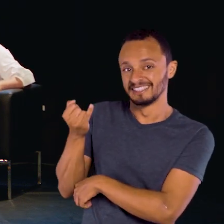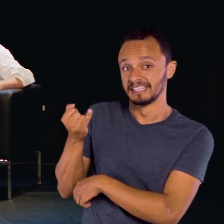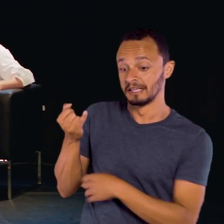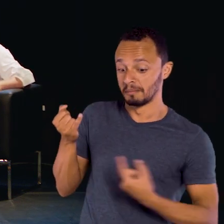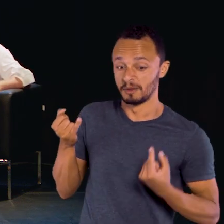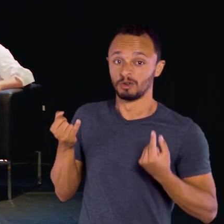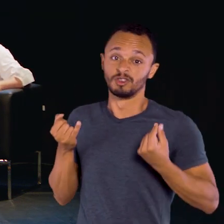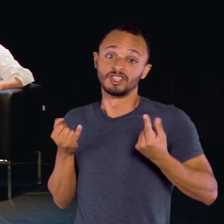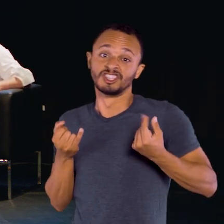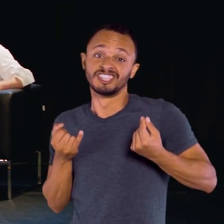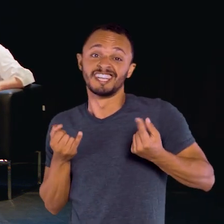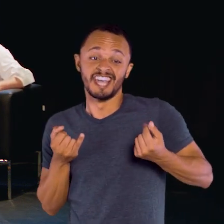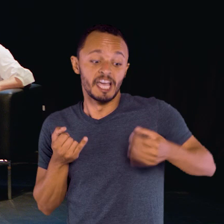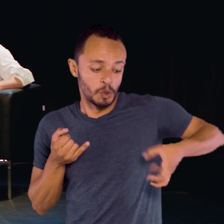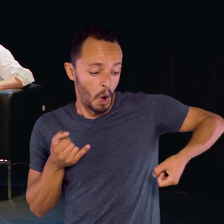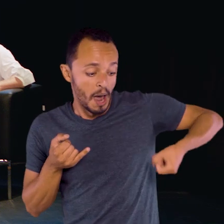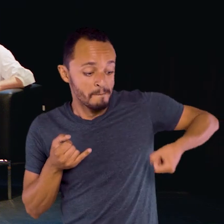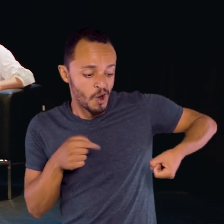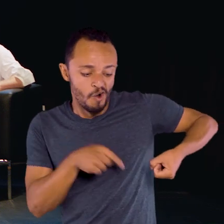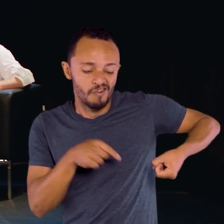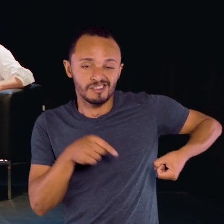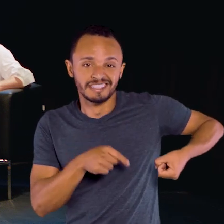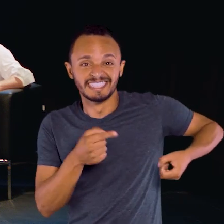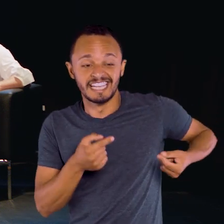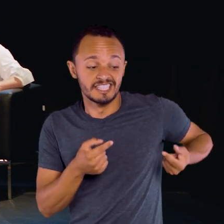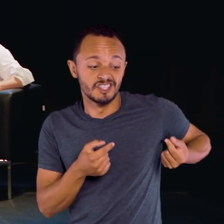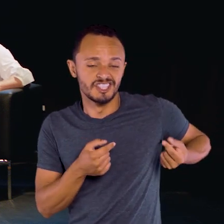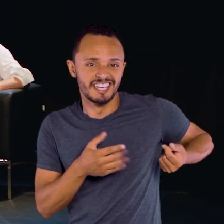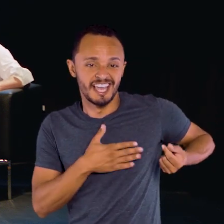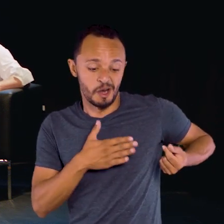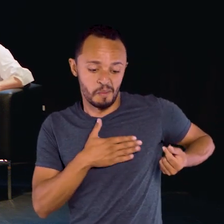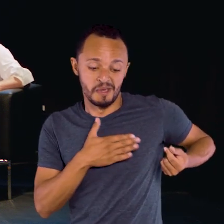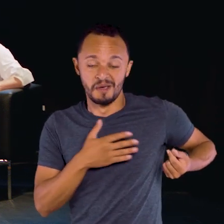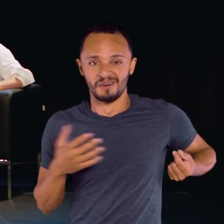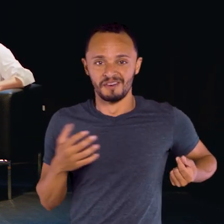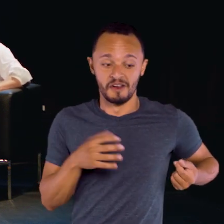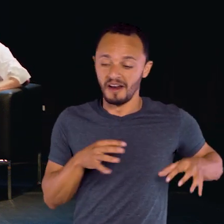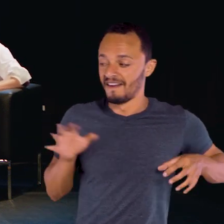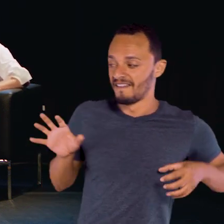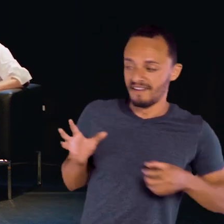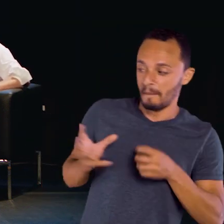tem meu dinheiro, aqui que você não vai pegar, não, tá? Minha bolsinha preta. Agora que avisou.